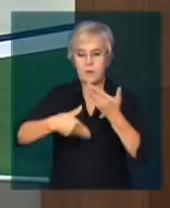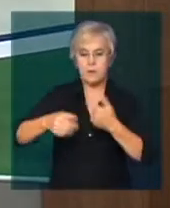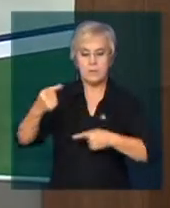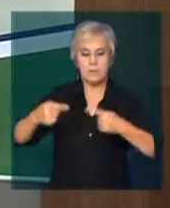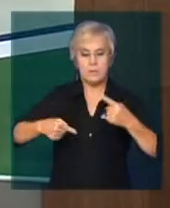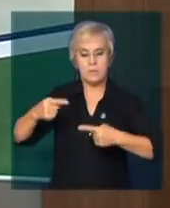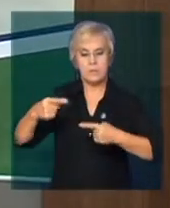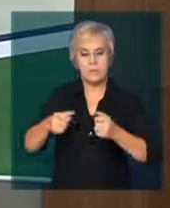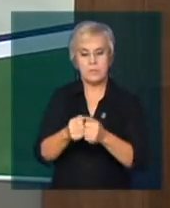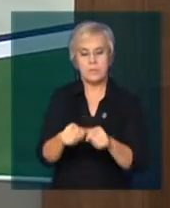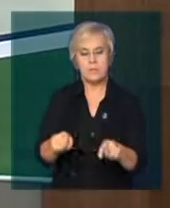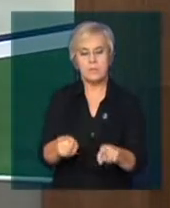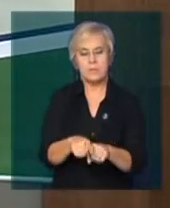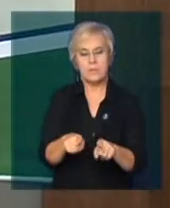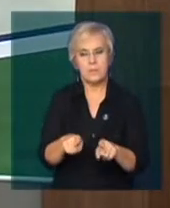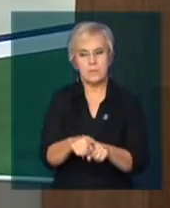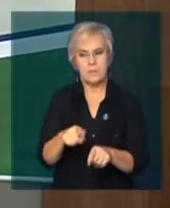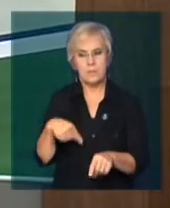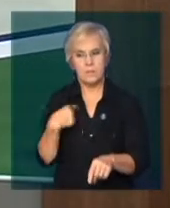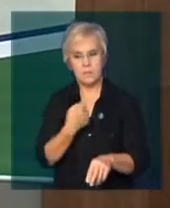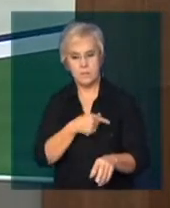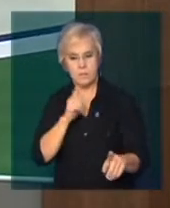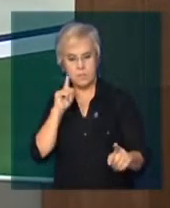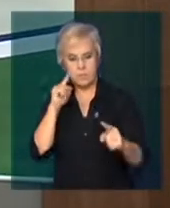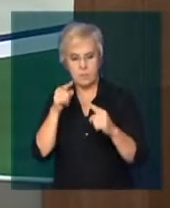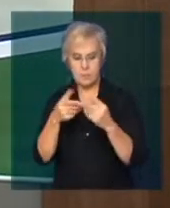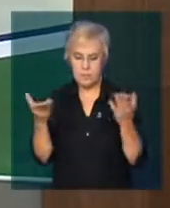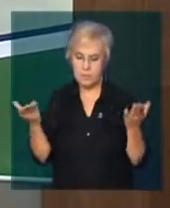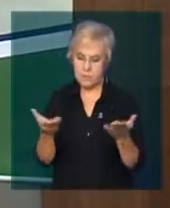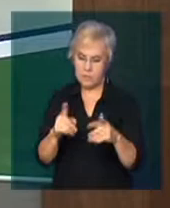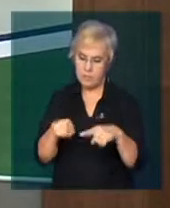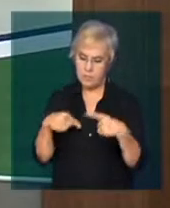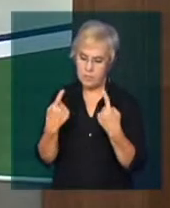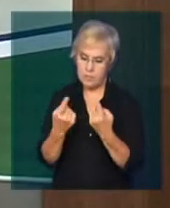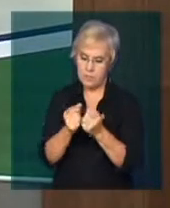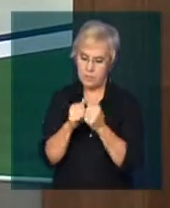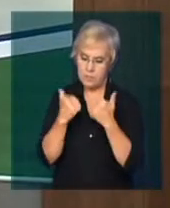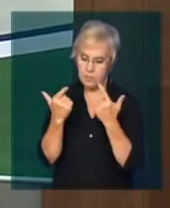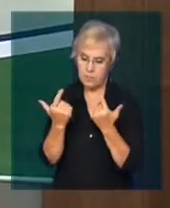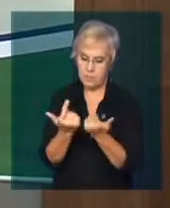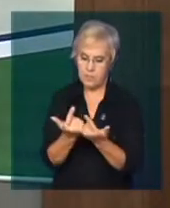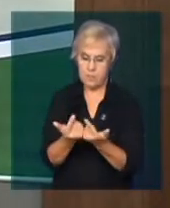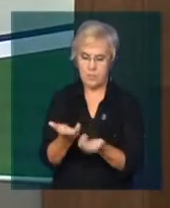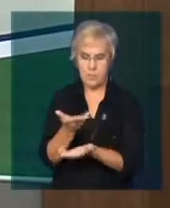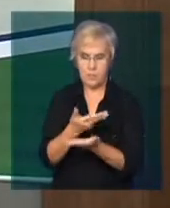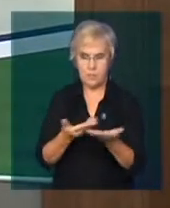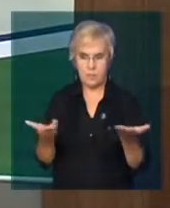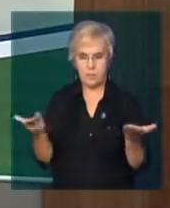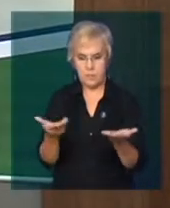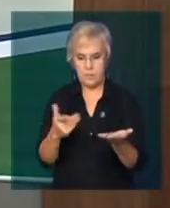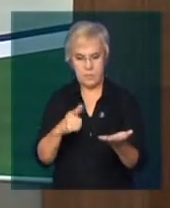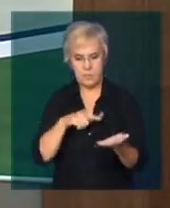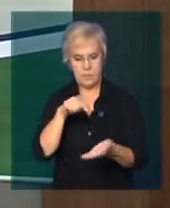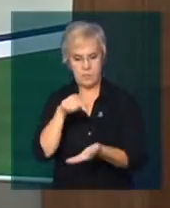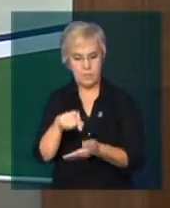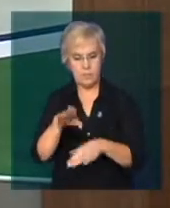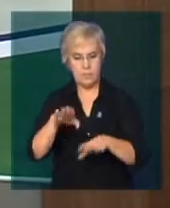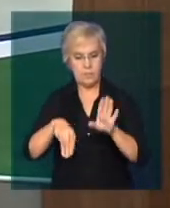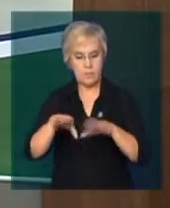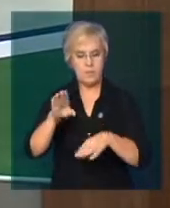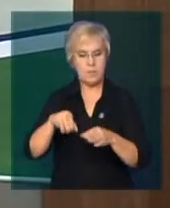maior número de debates, que é o nosso objetivo nessa sessão da Câmara Itinerante. Mas estamos aqui diante, talvez,